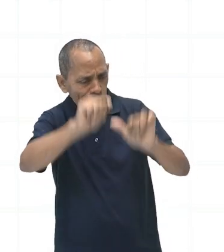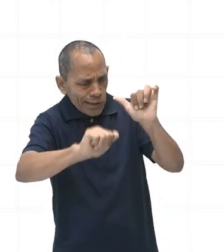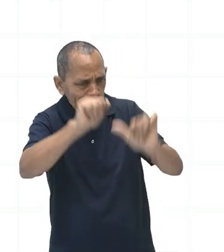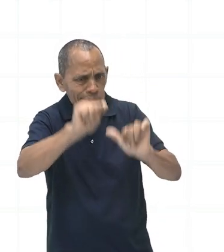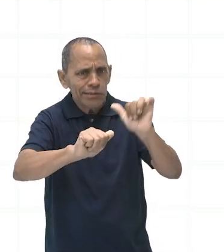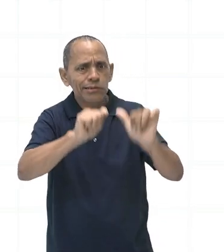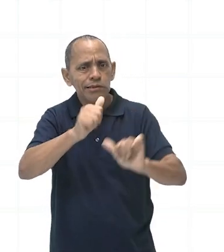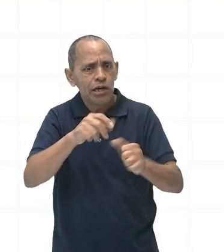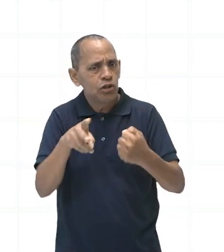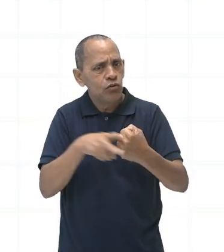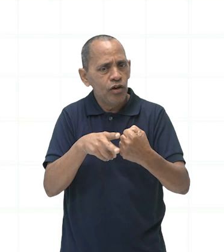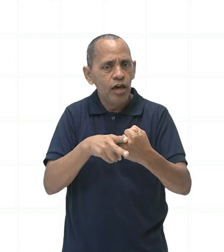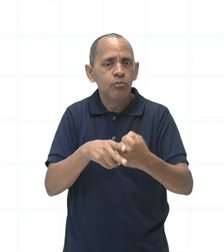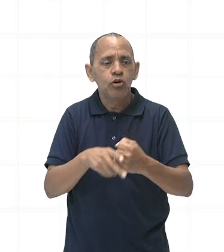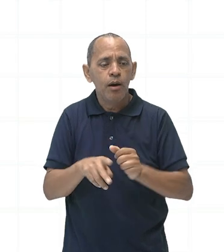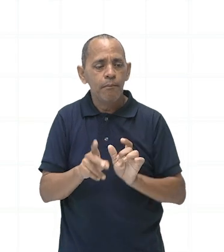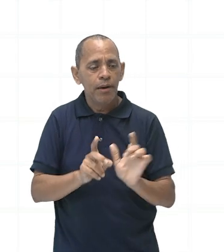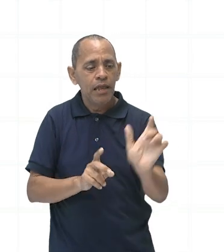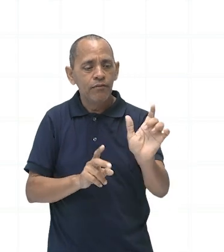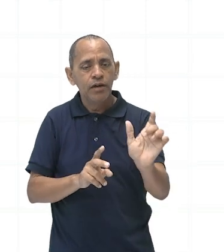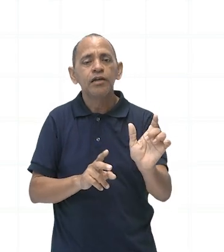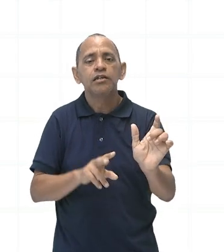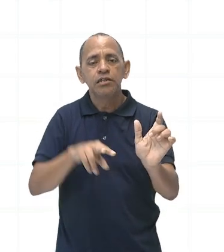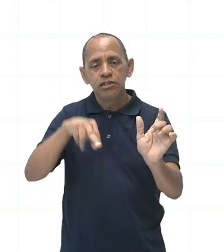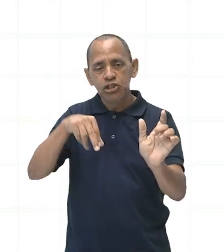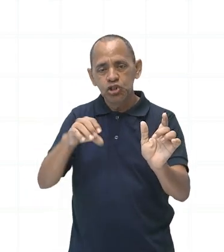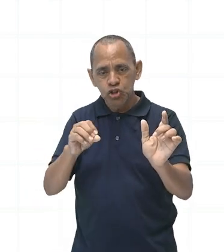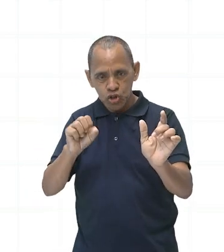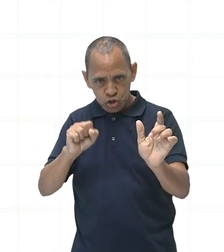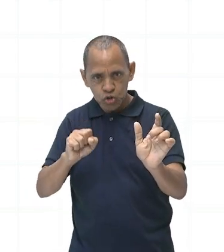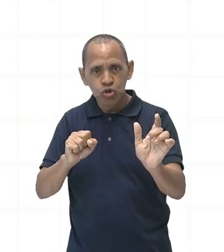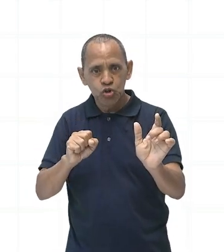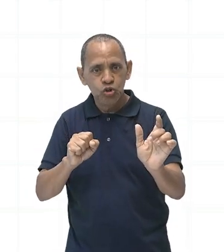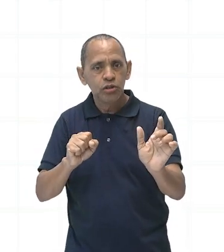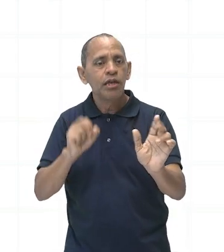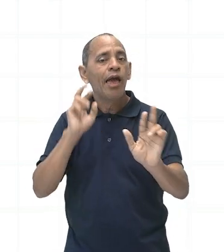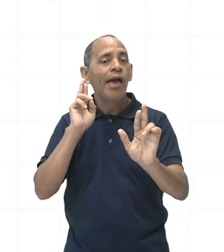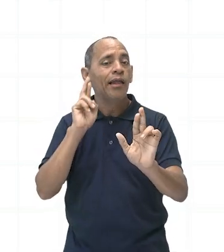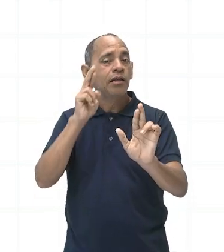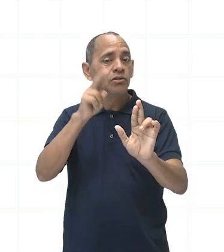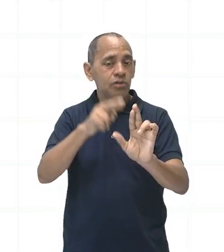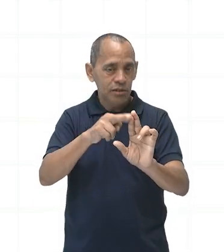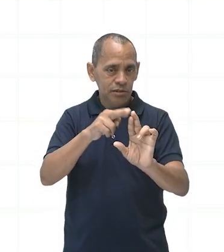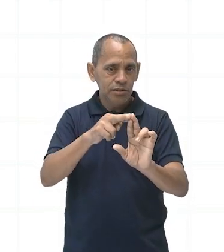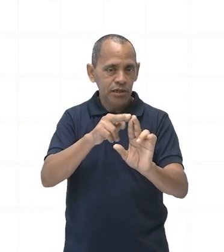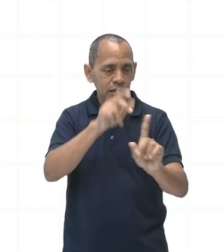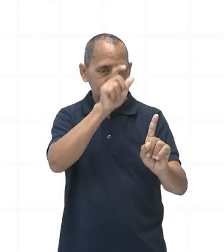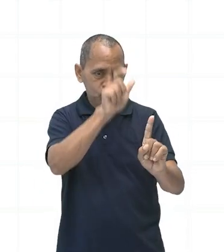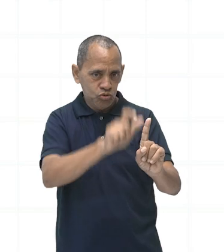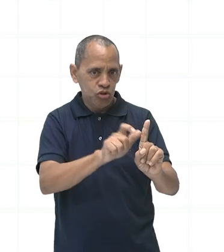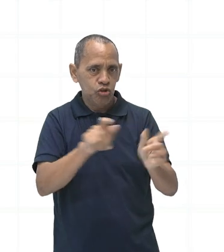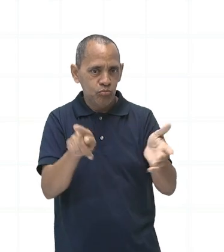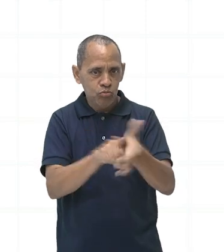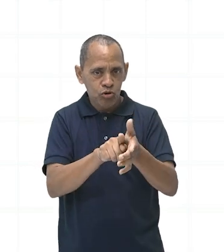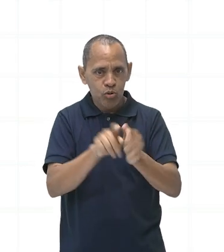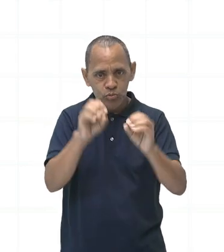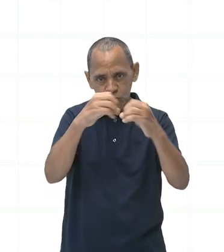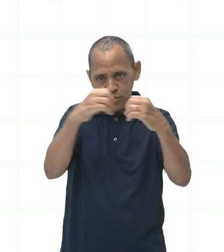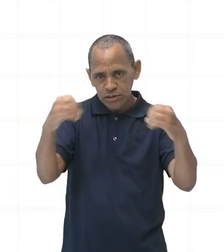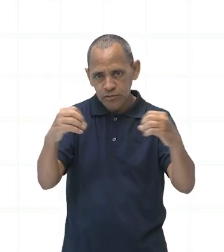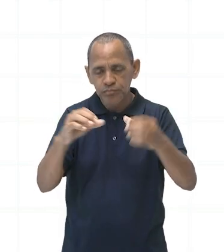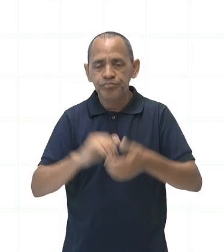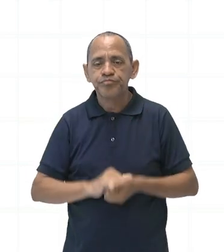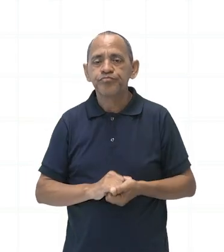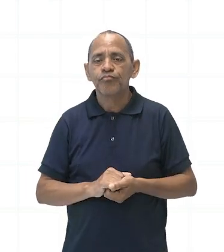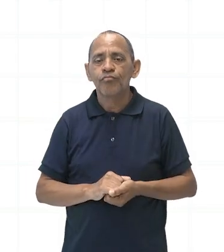palavra nós corresponde ao sujeito dessa oração. Ok? Agora, outra